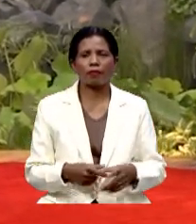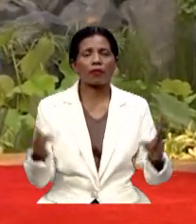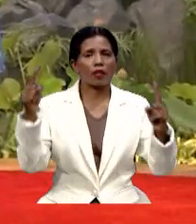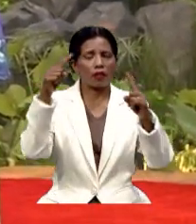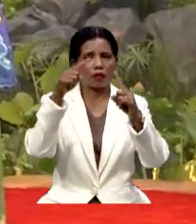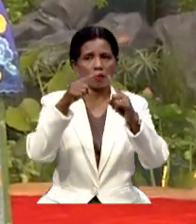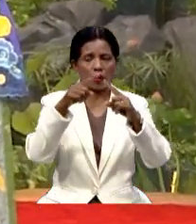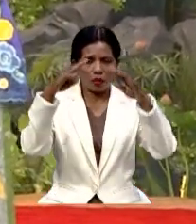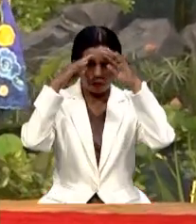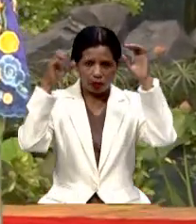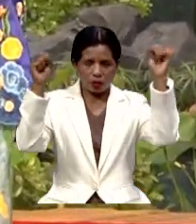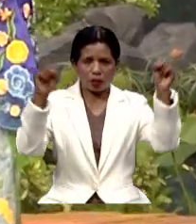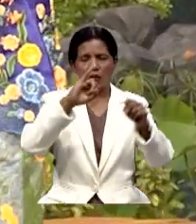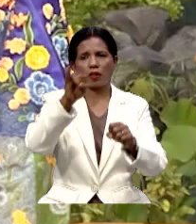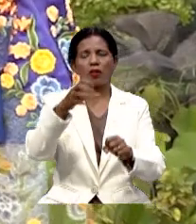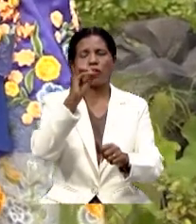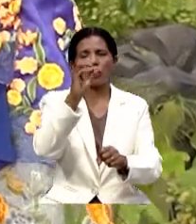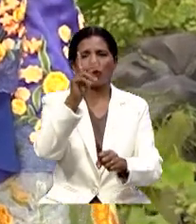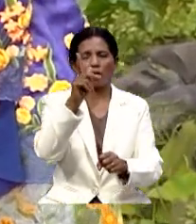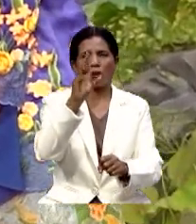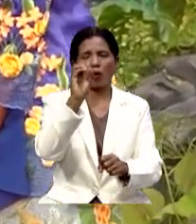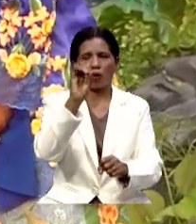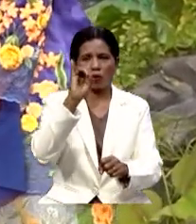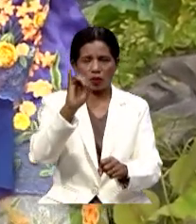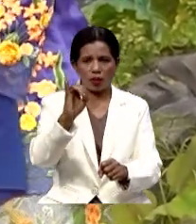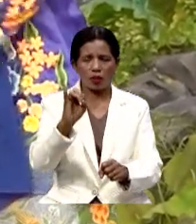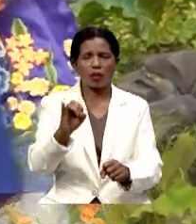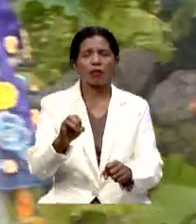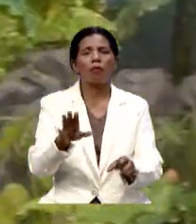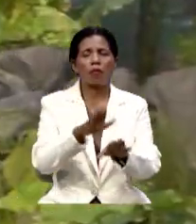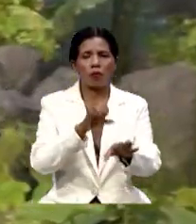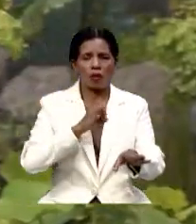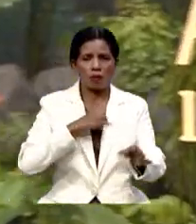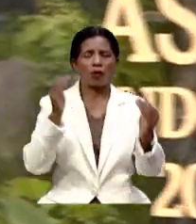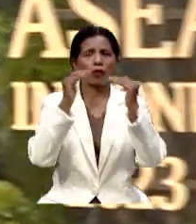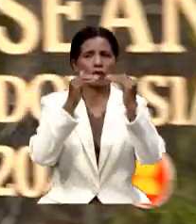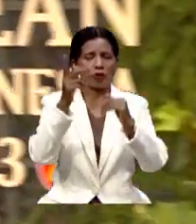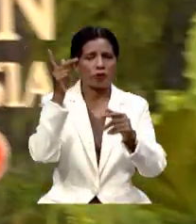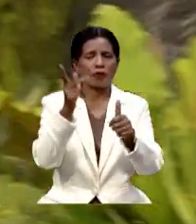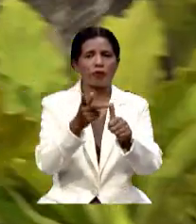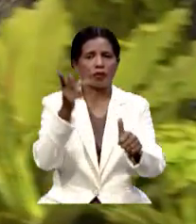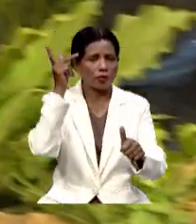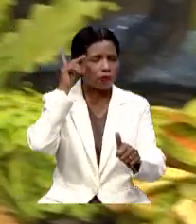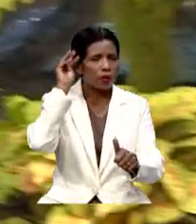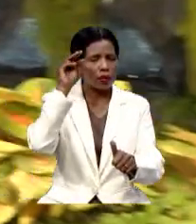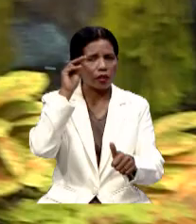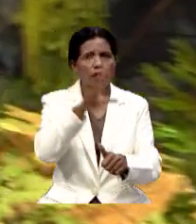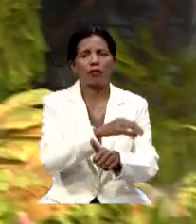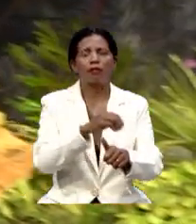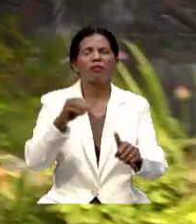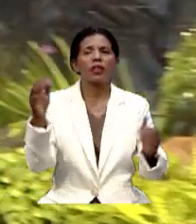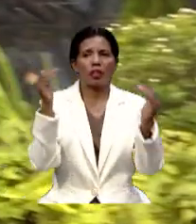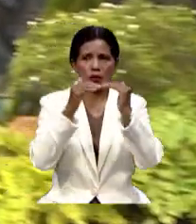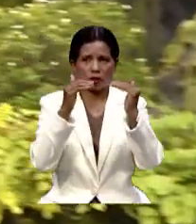Para o presidente Jokowi, pelo convite, ao batom no ar. No Nemos, vice-ministra do assunto ASEAN explica, e a semeira